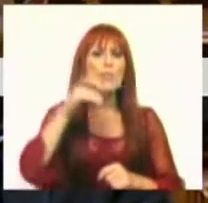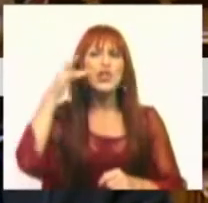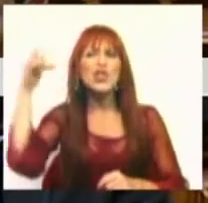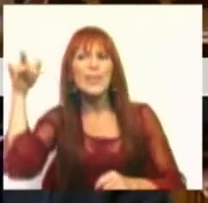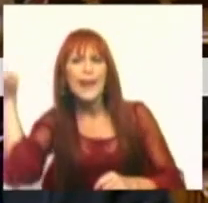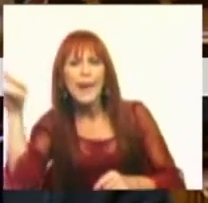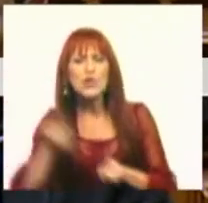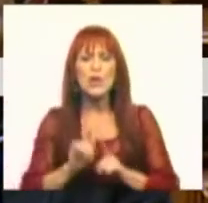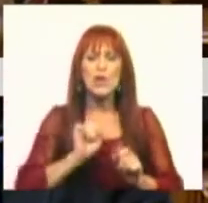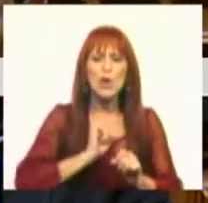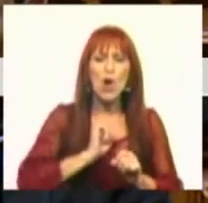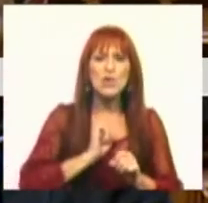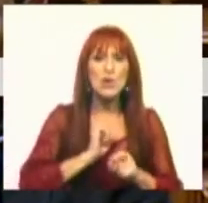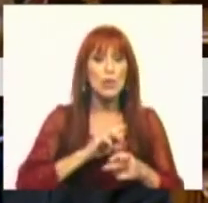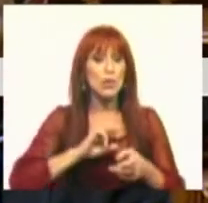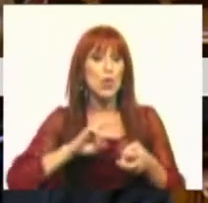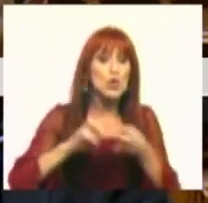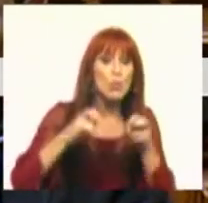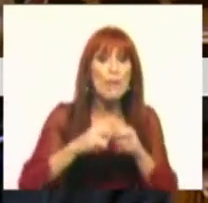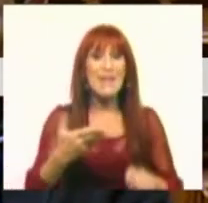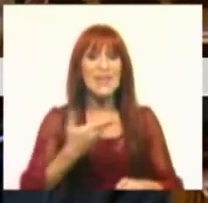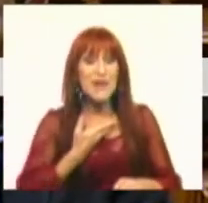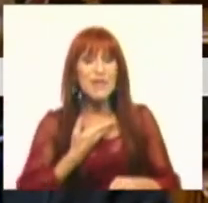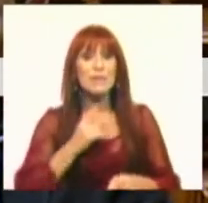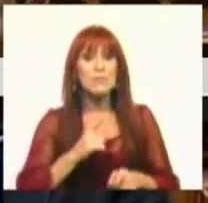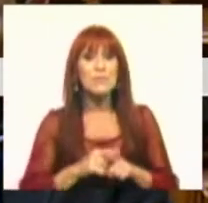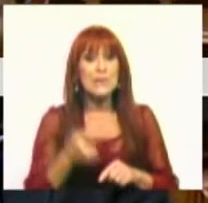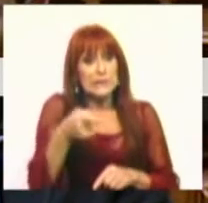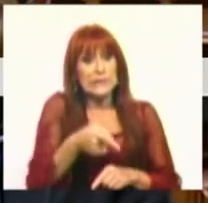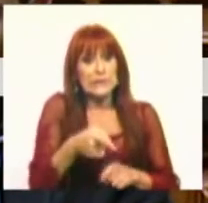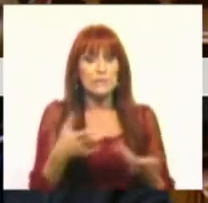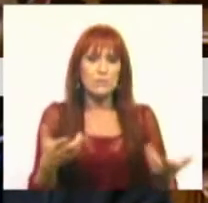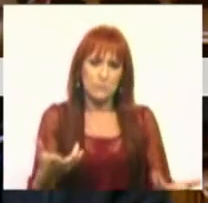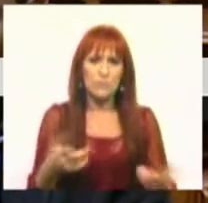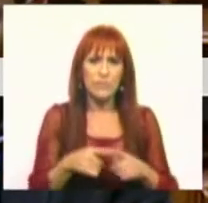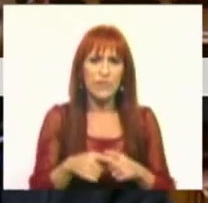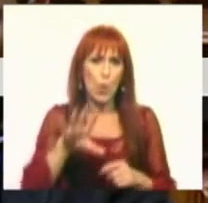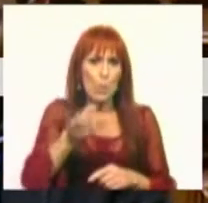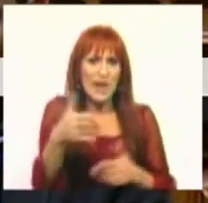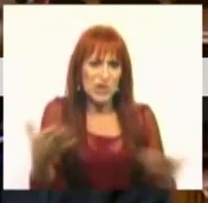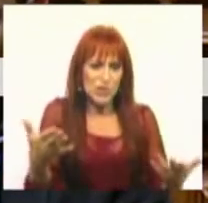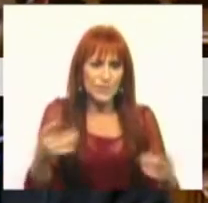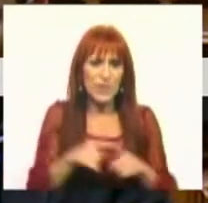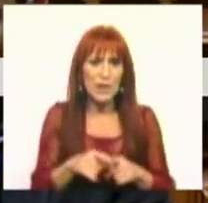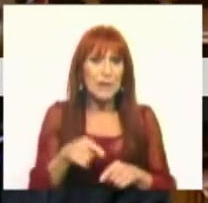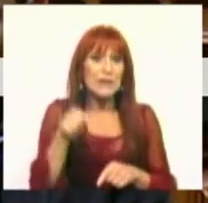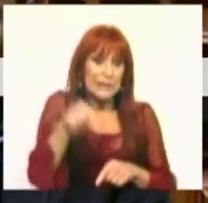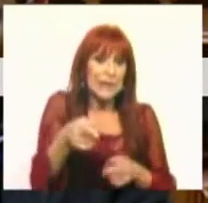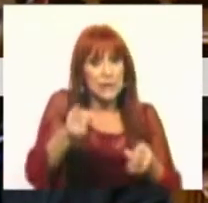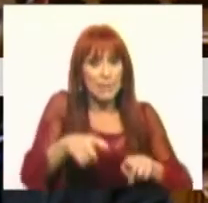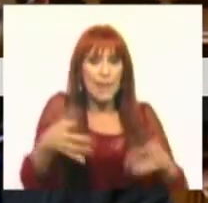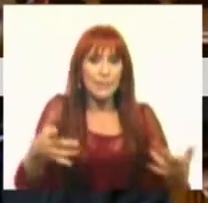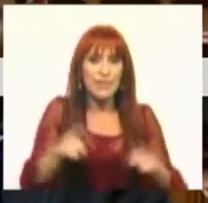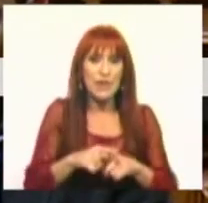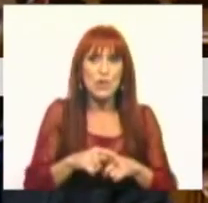externos e com o problema da dívida que impende sobre o país e que impende